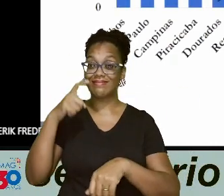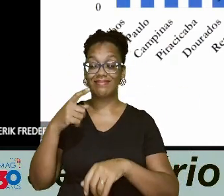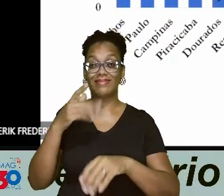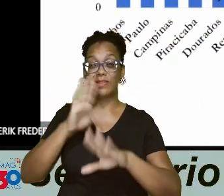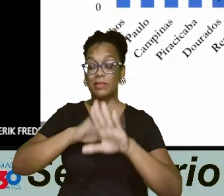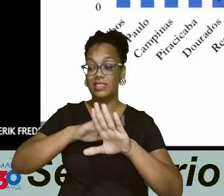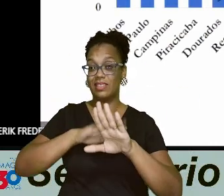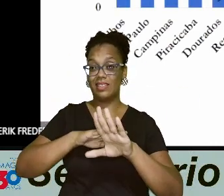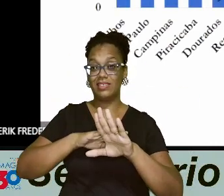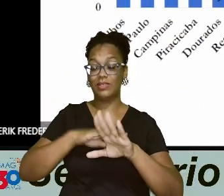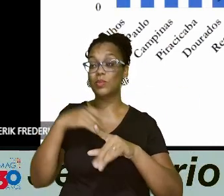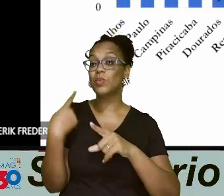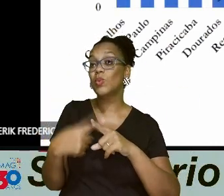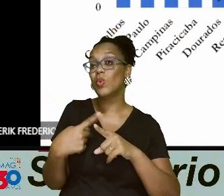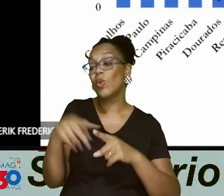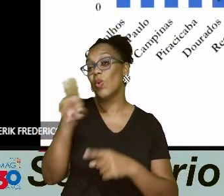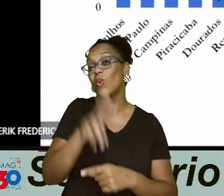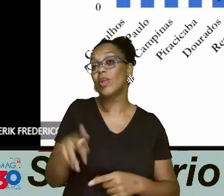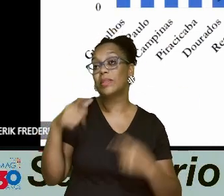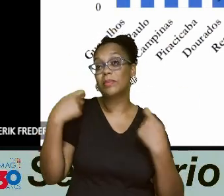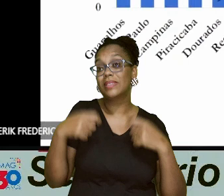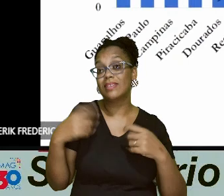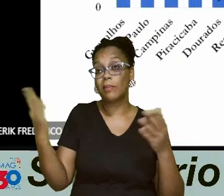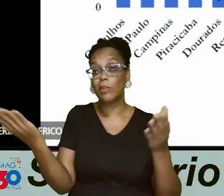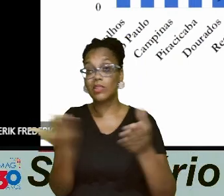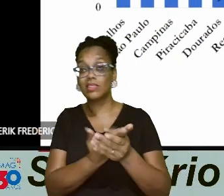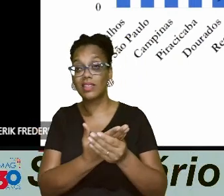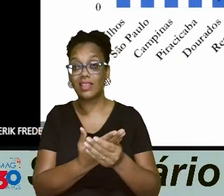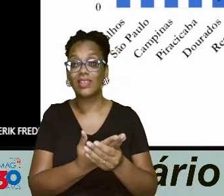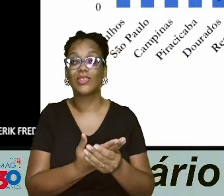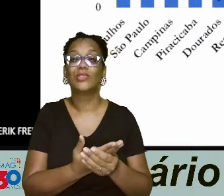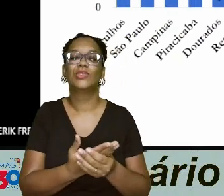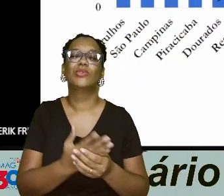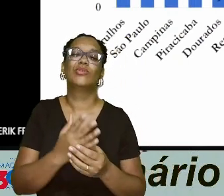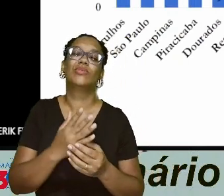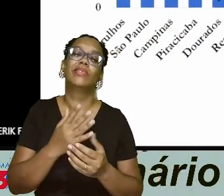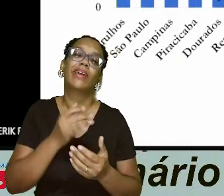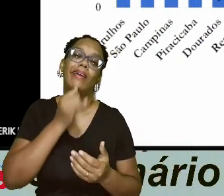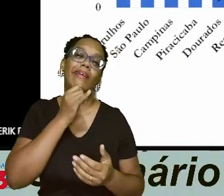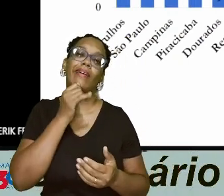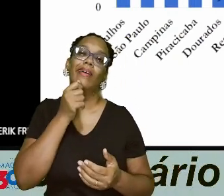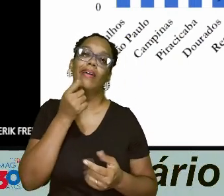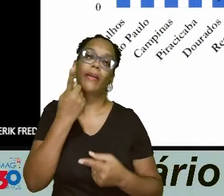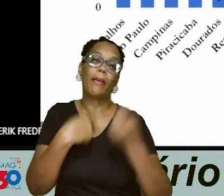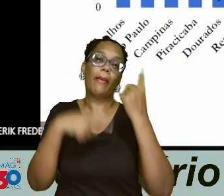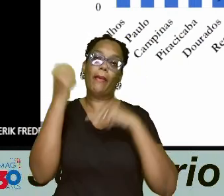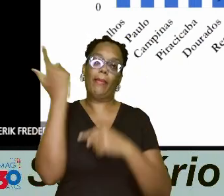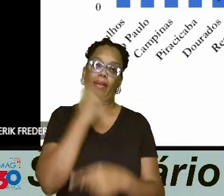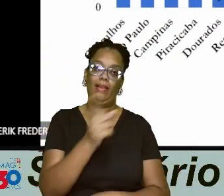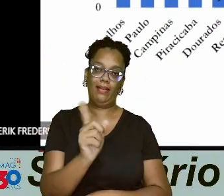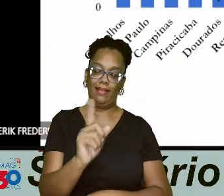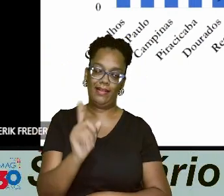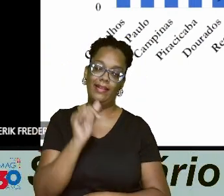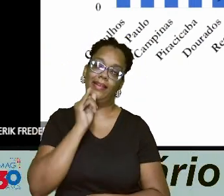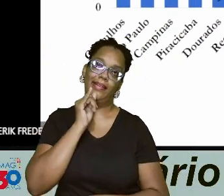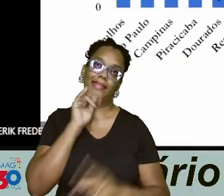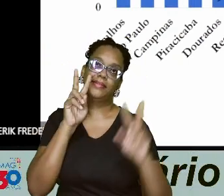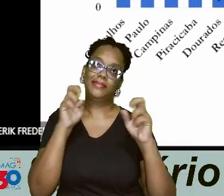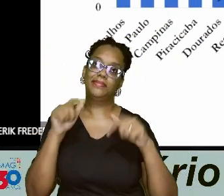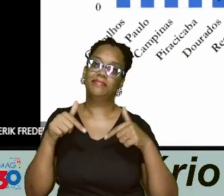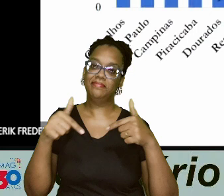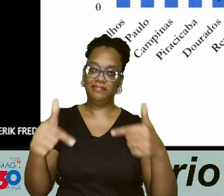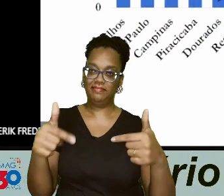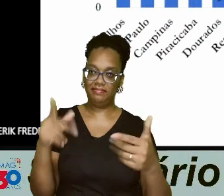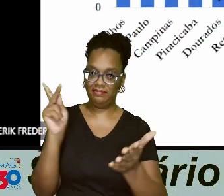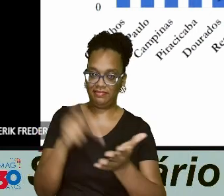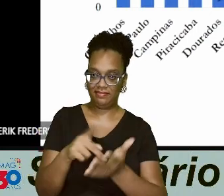isso iria requerer um processo, né, sem sucesso em termos de eficiência da execução por